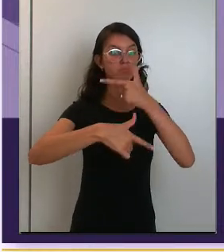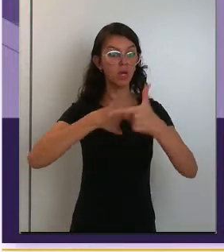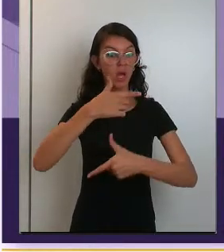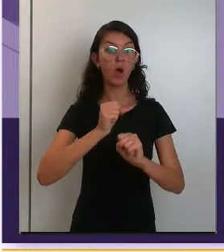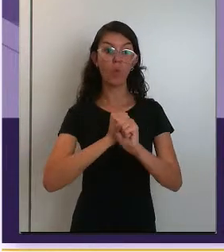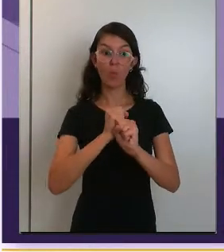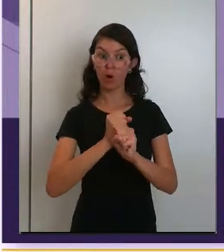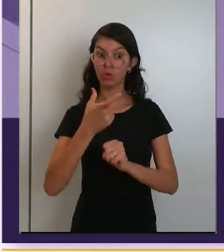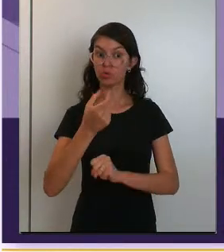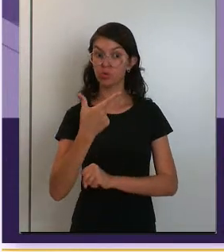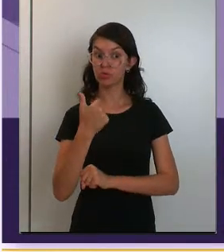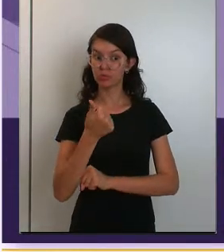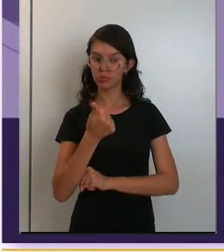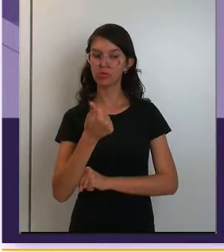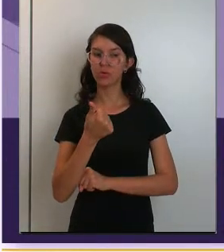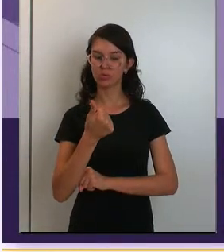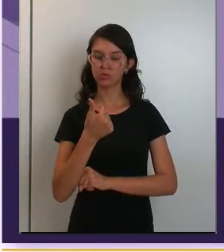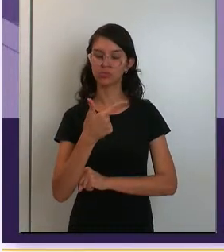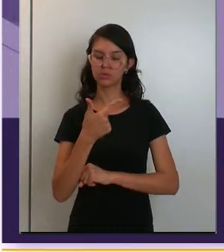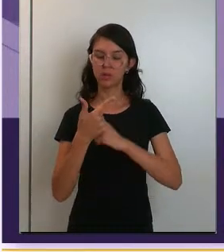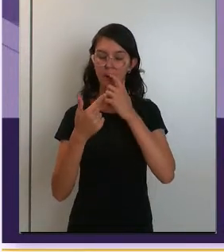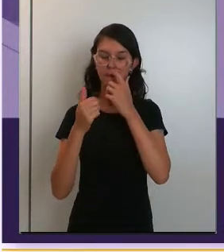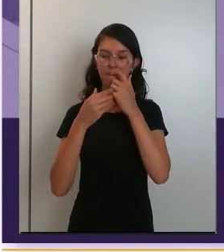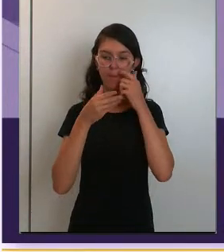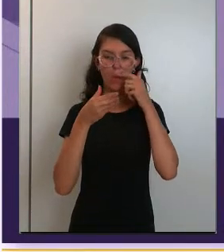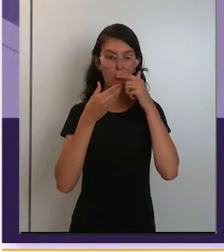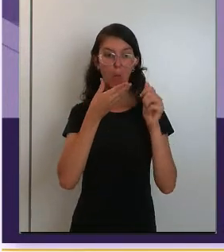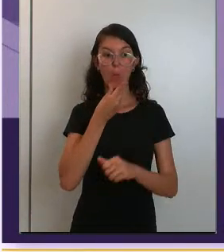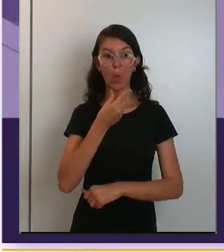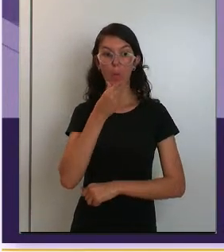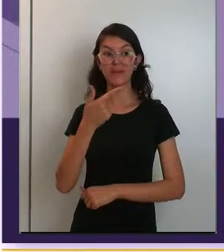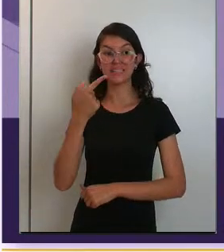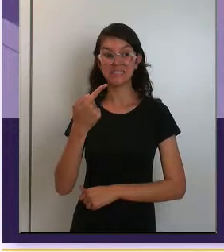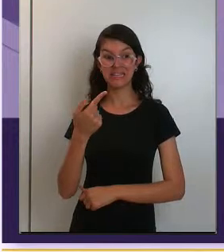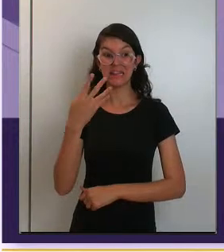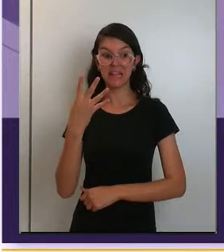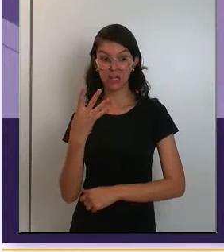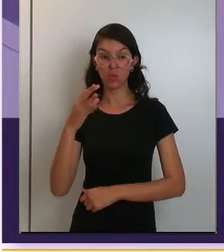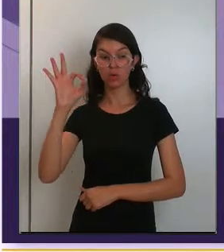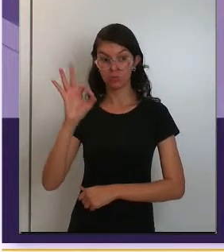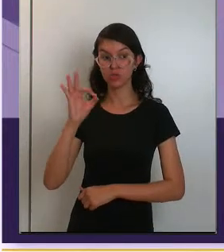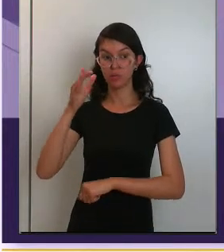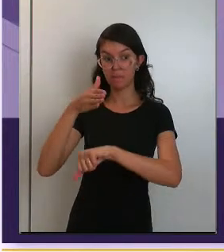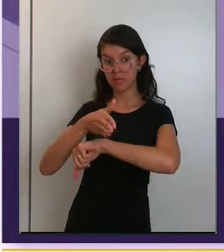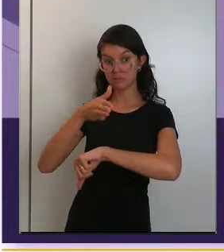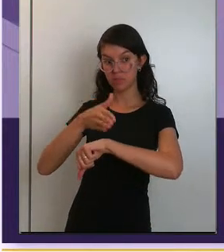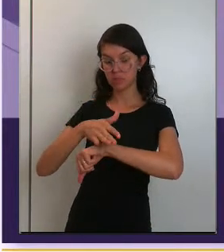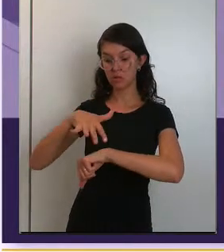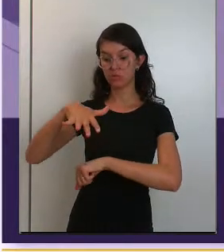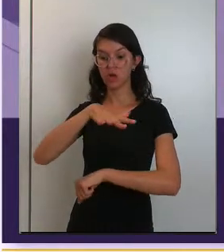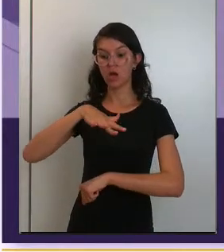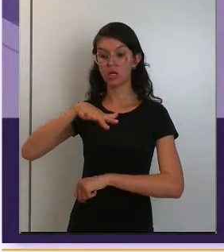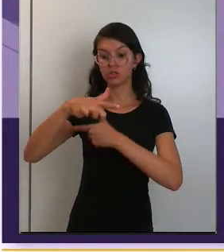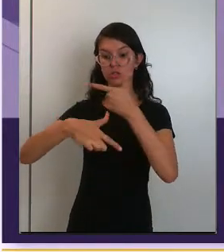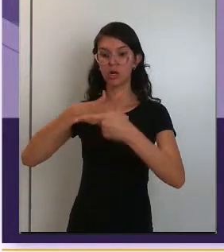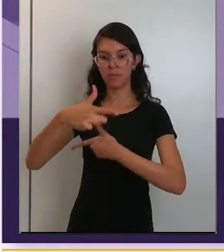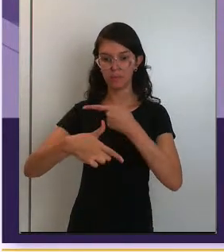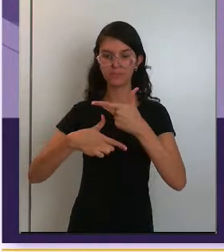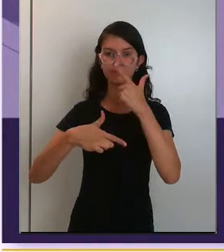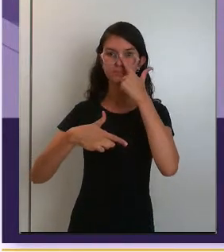2012, os homens tinham 74% de participação no mercado de trabalho, Em 2020, esse índice diminuiu